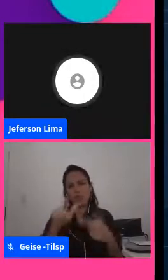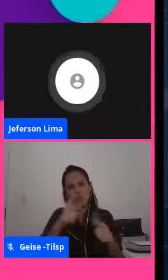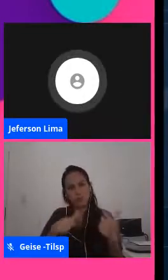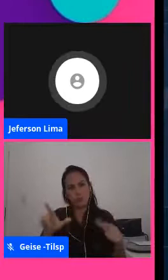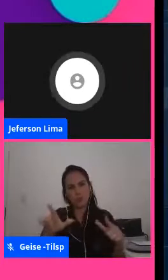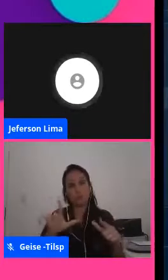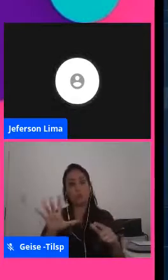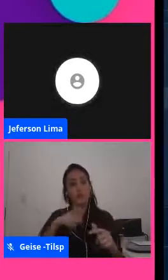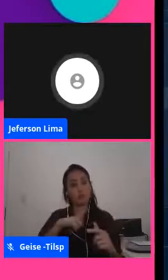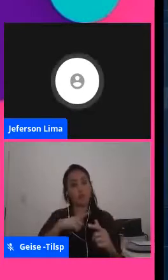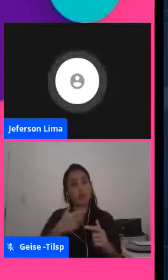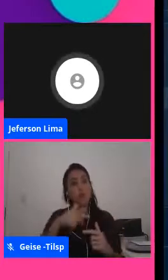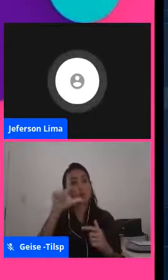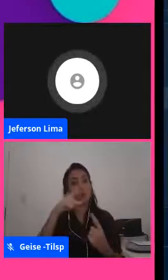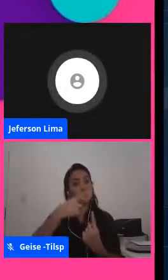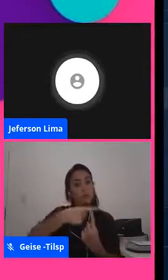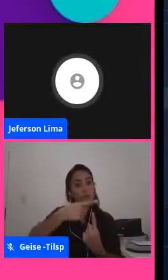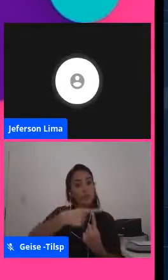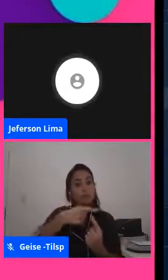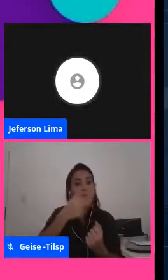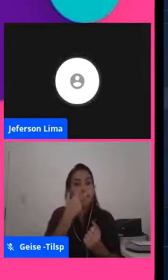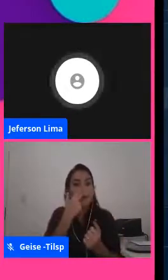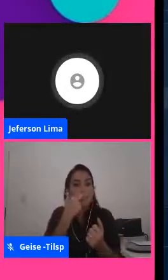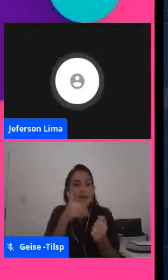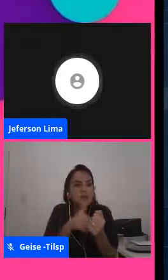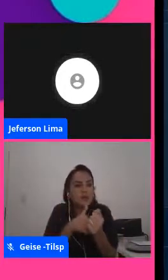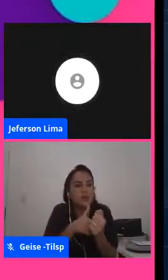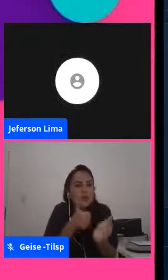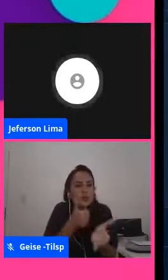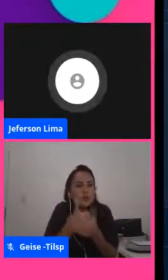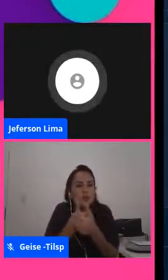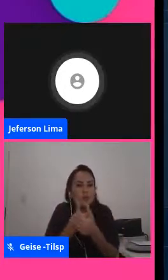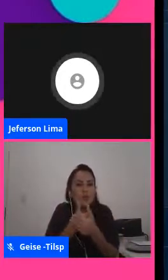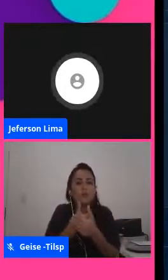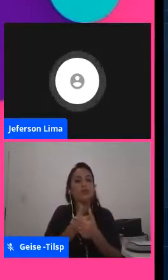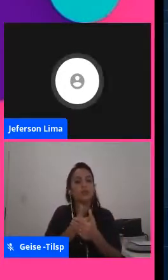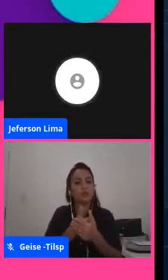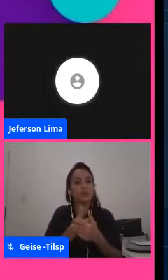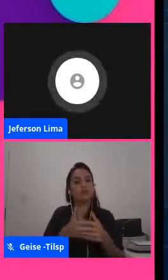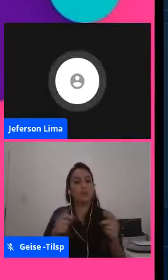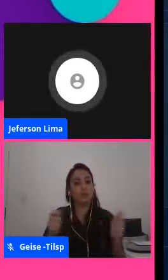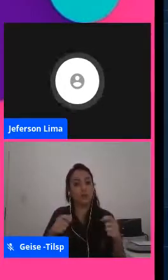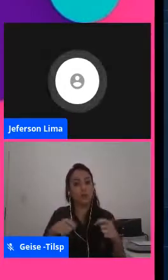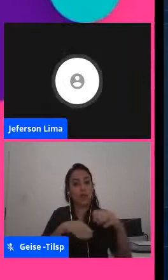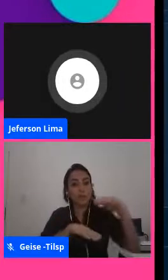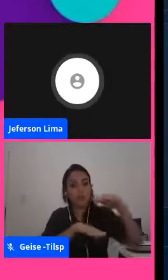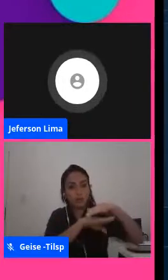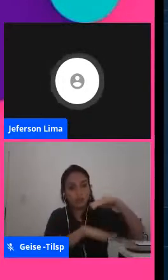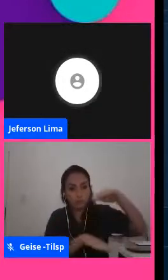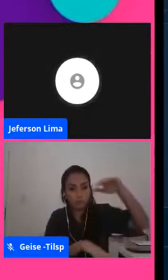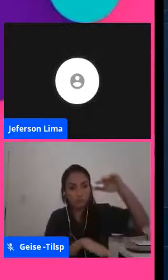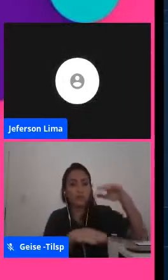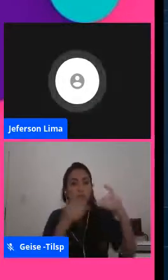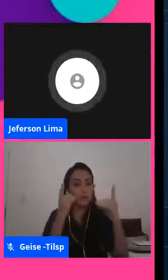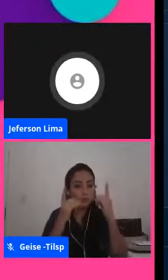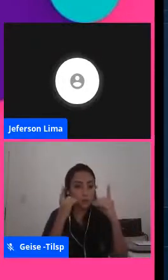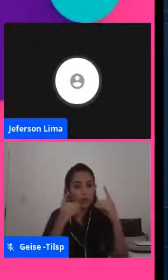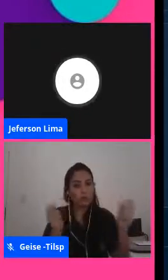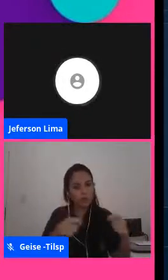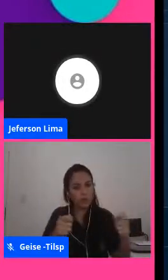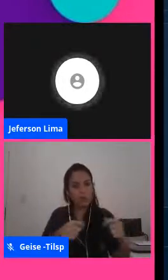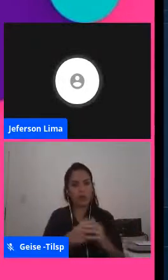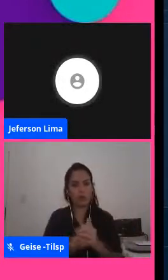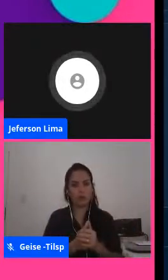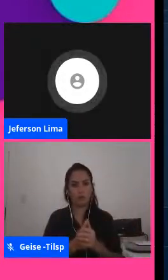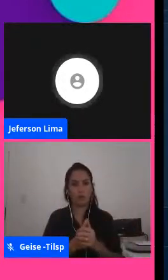tem um tipo meio anônimo. E aqui no banco de dados é mais ou menos assim que a gente pode fazer. Lá no nosso Cloud Functions, que é o